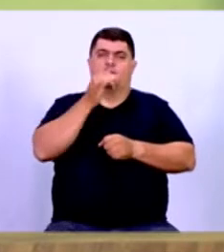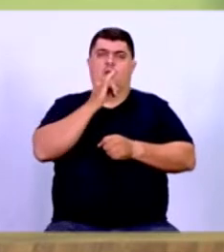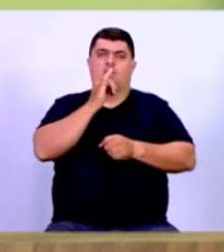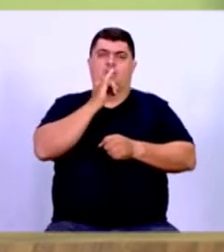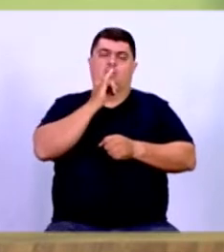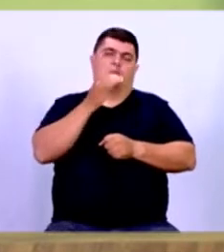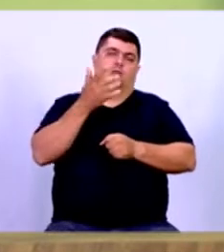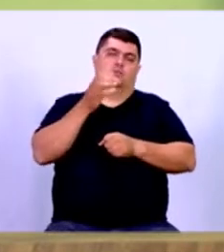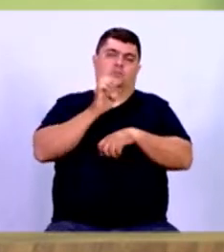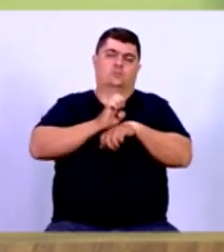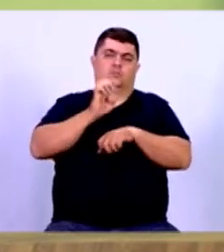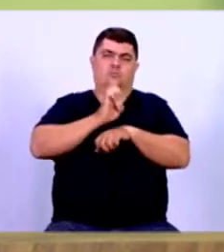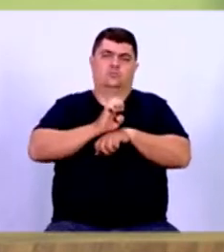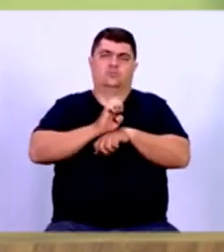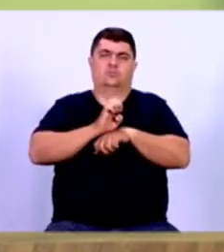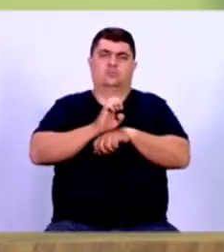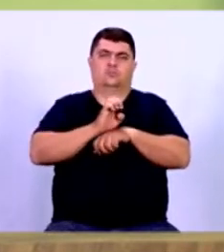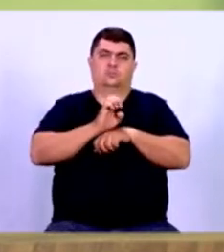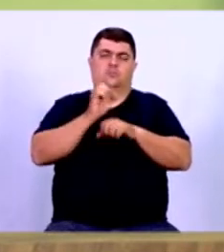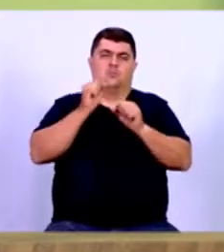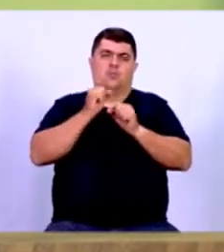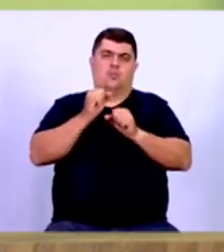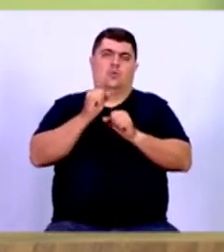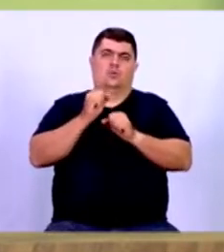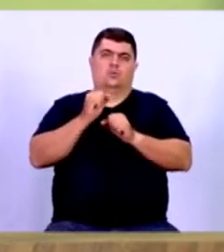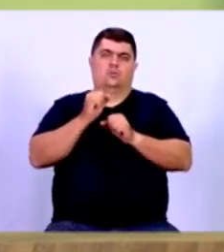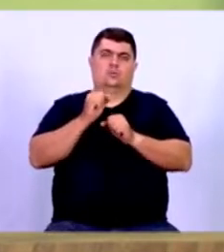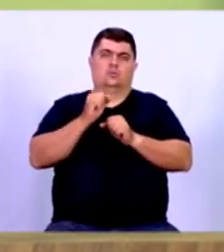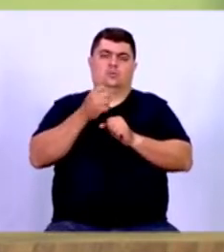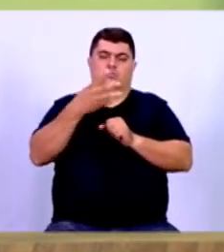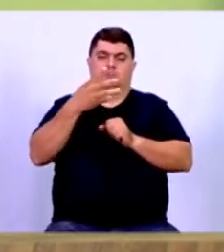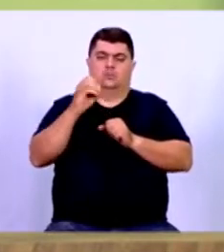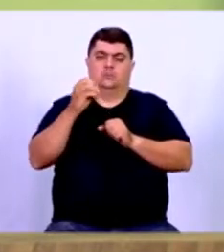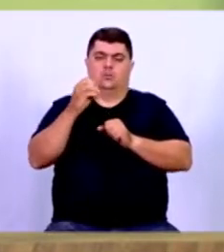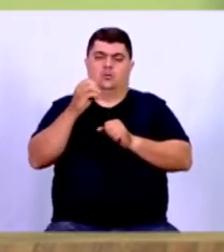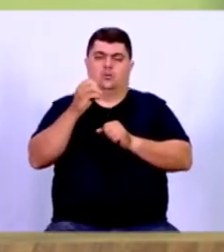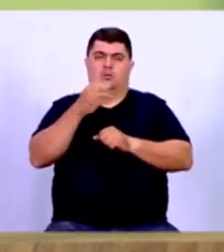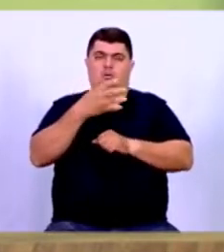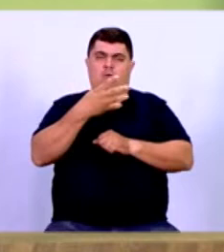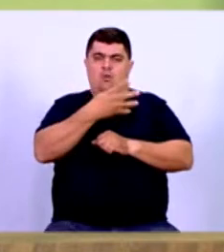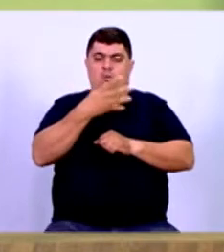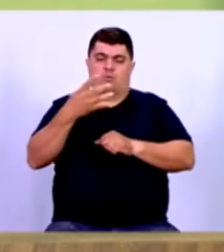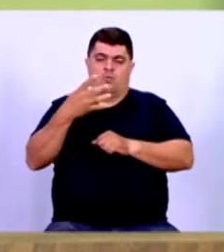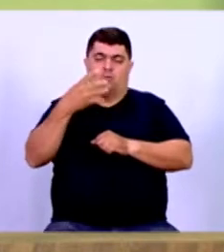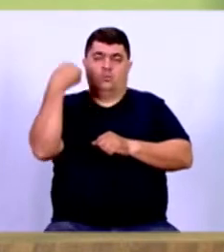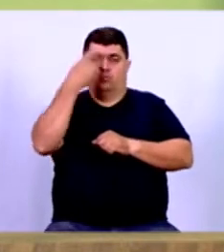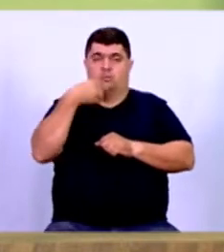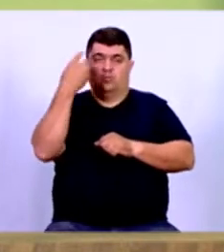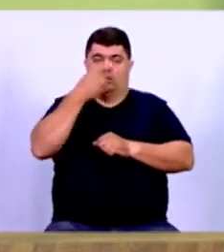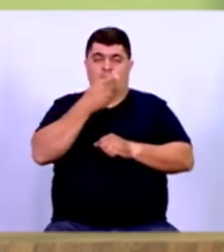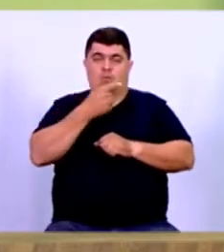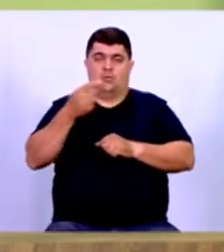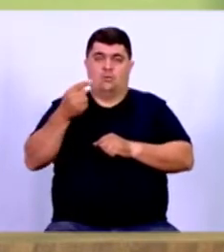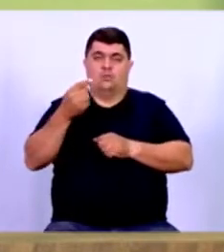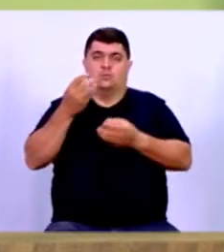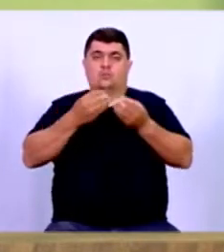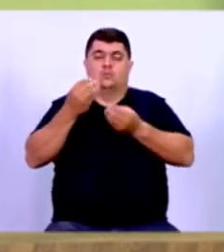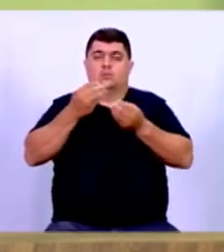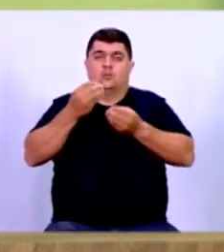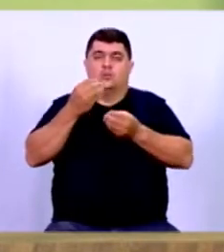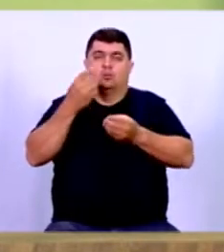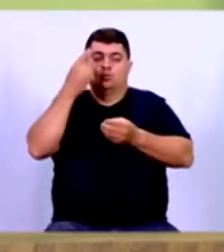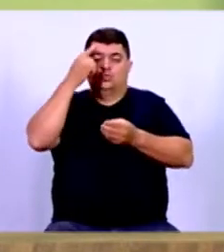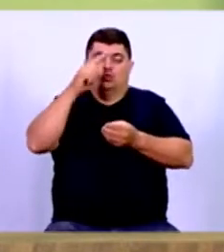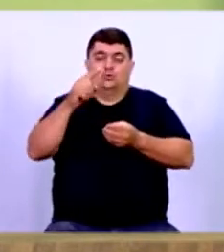que um estagiário pode, de repente, fazer 40 horas semanais, 44? Como que é a jornada de